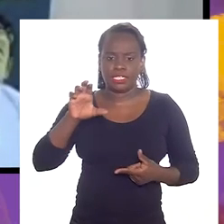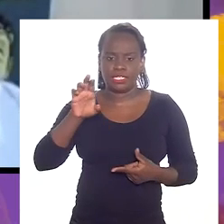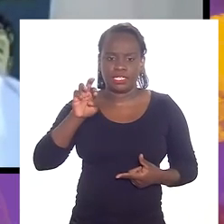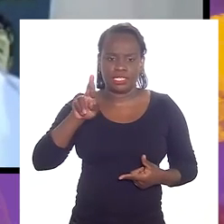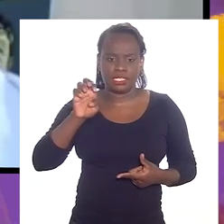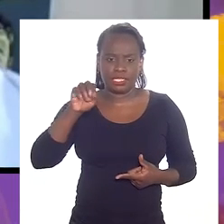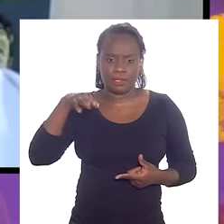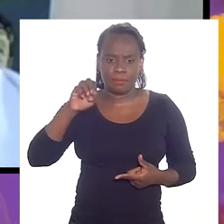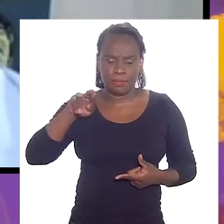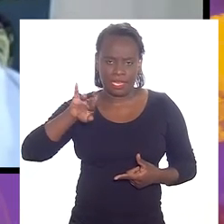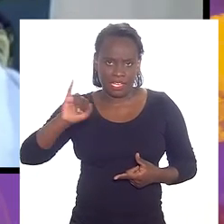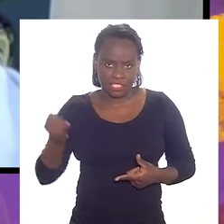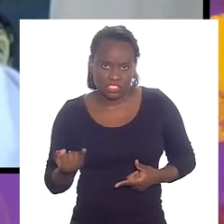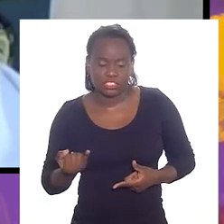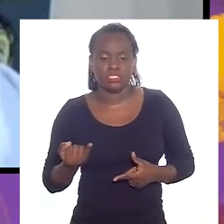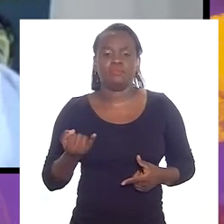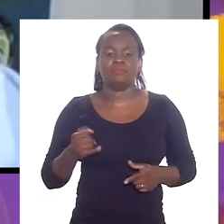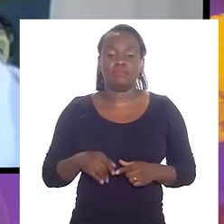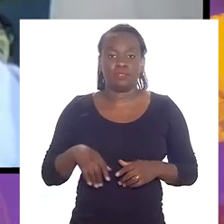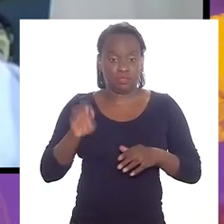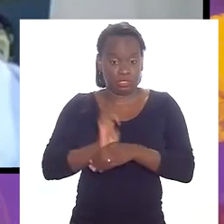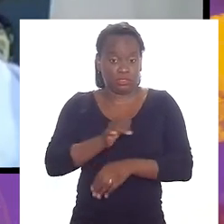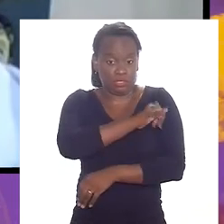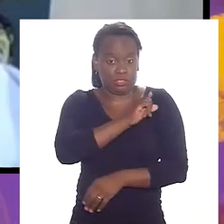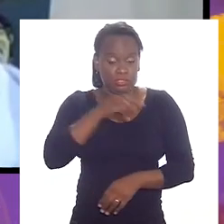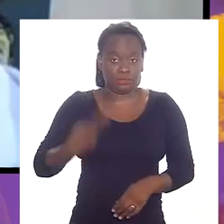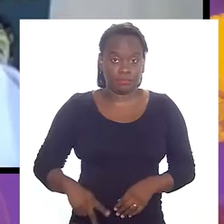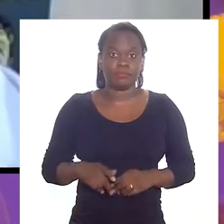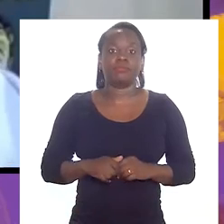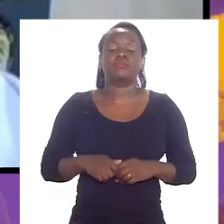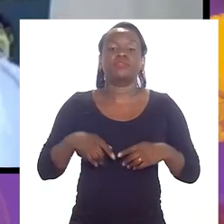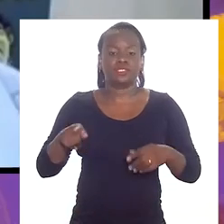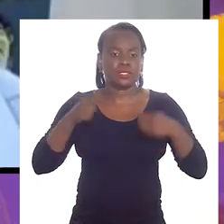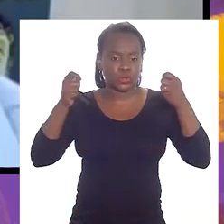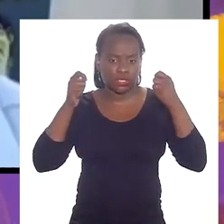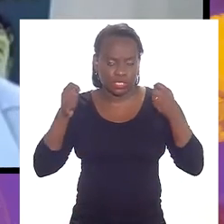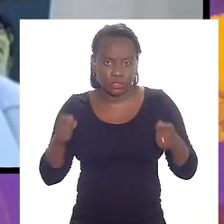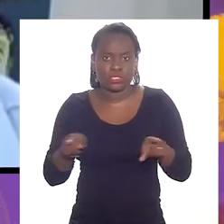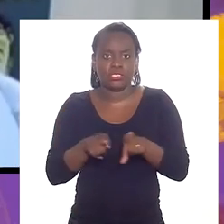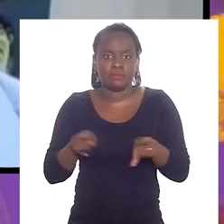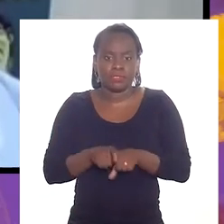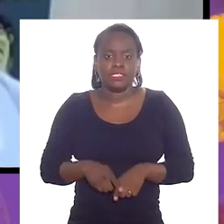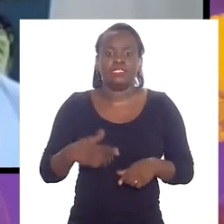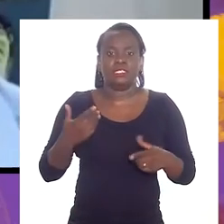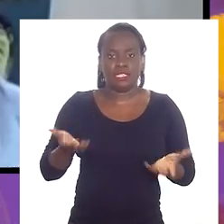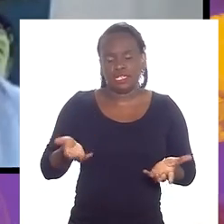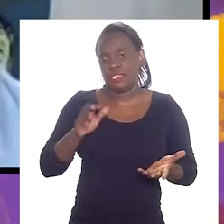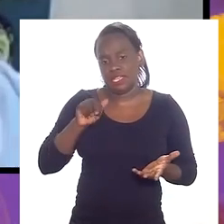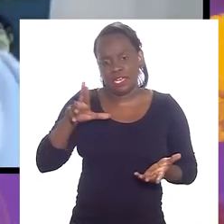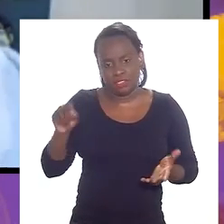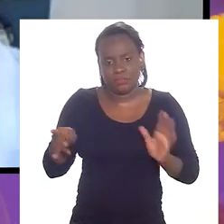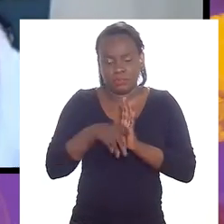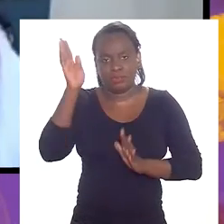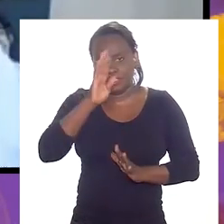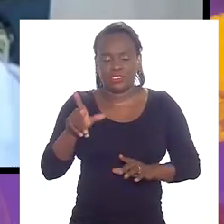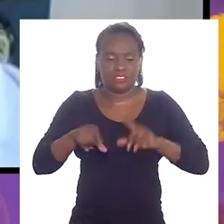do cremerj aqui do Conselho Regional de Medicina do Estado do Rio de Janeiro torcedor que é também do filme é assim